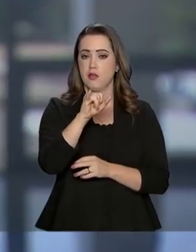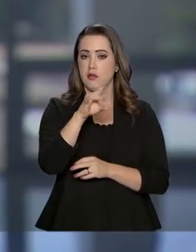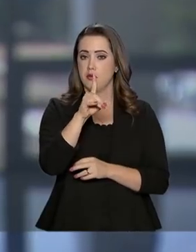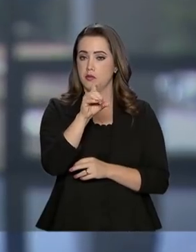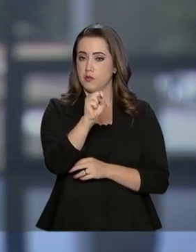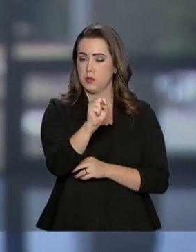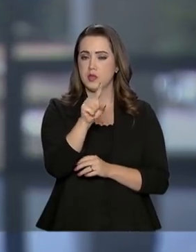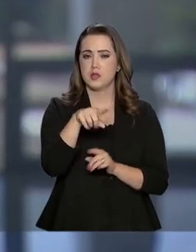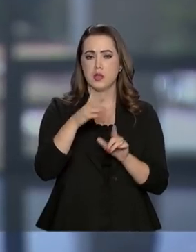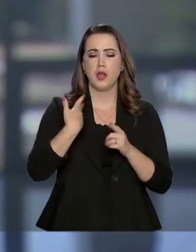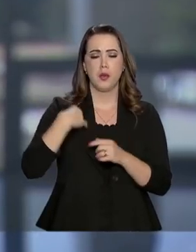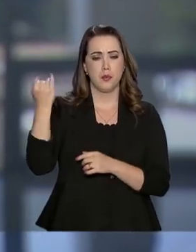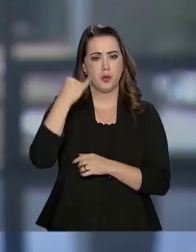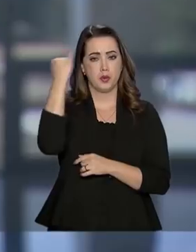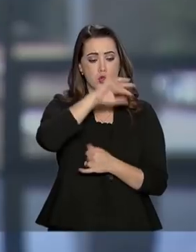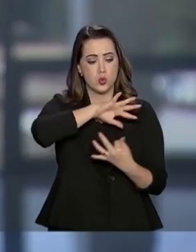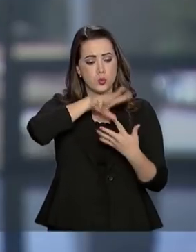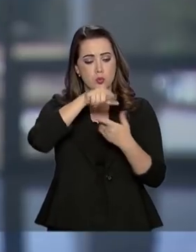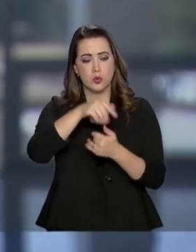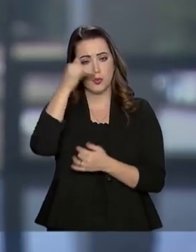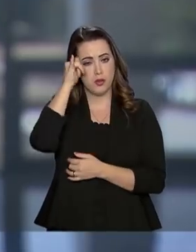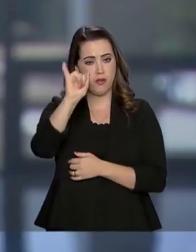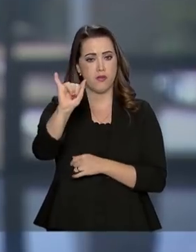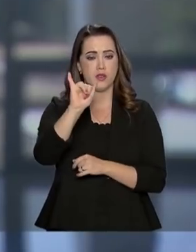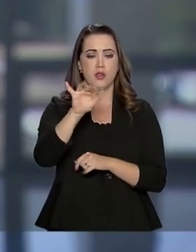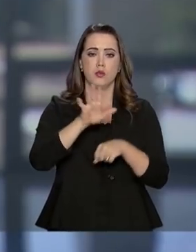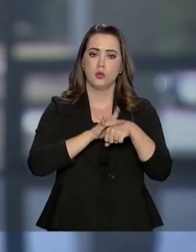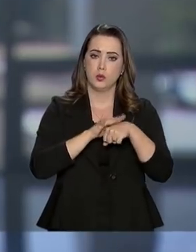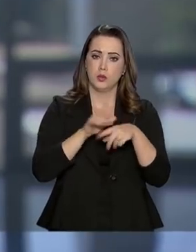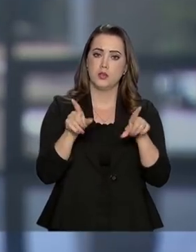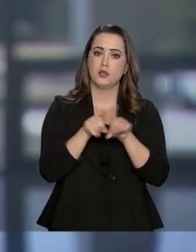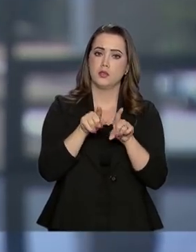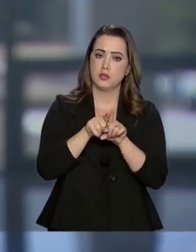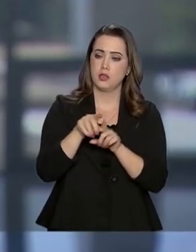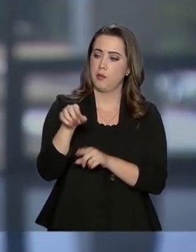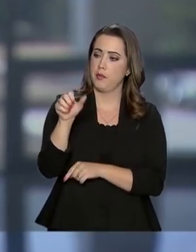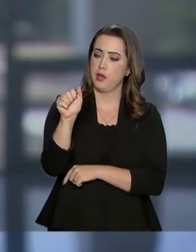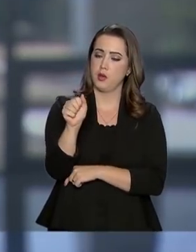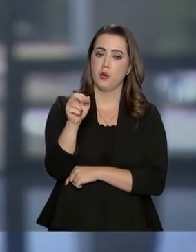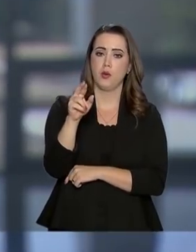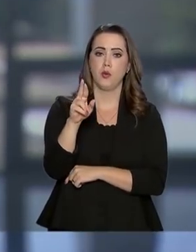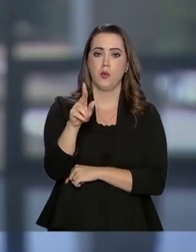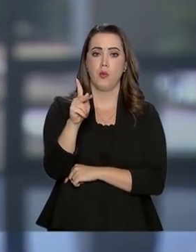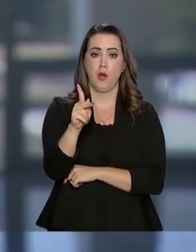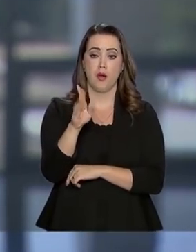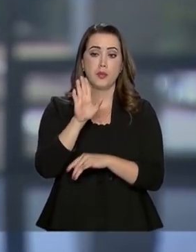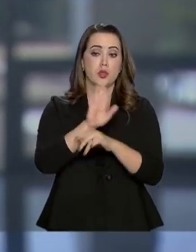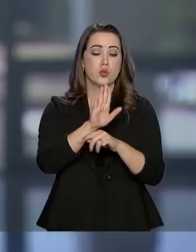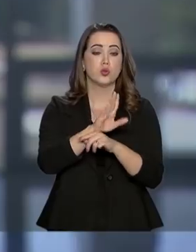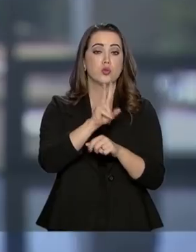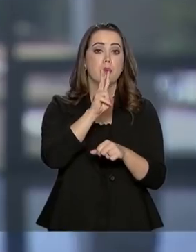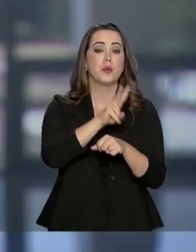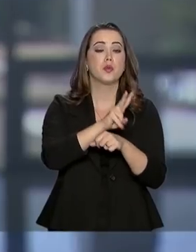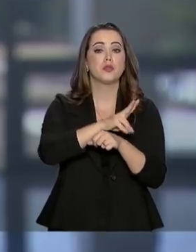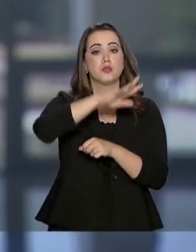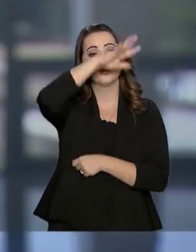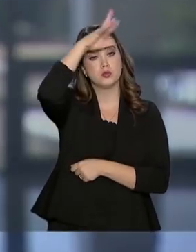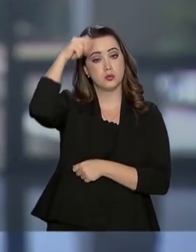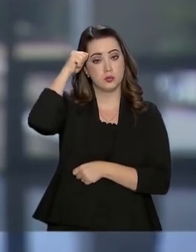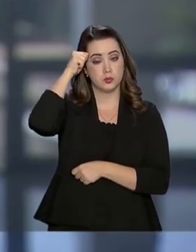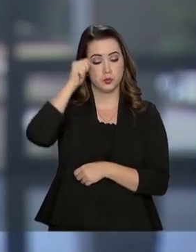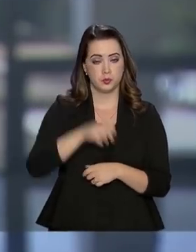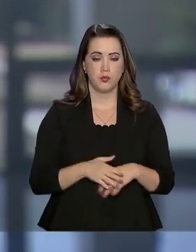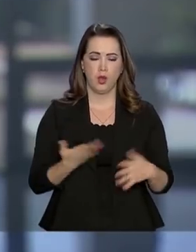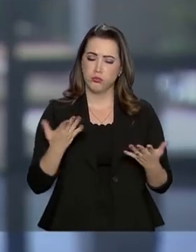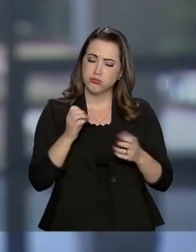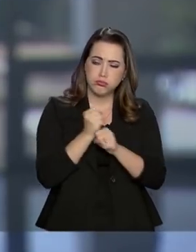e o ARPA, que ajuda a proteger a Amazônia, são alguns exemplos desta parceria. Anualmente são realizados, em